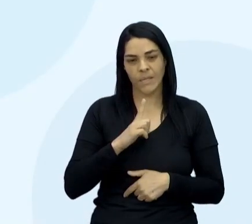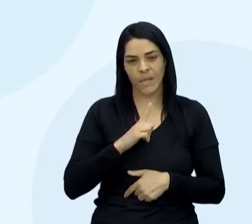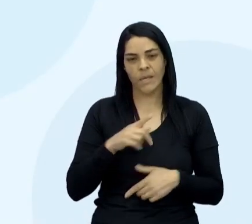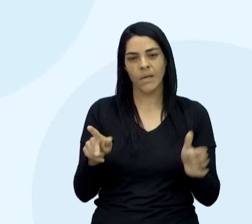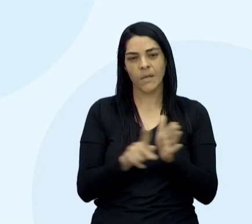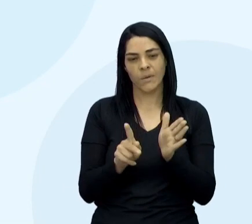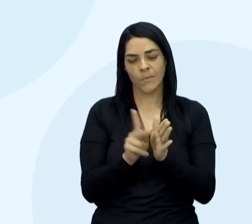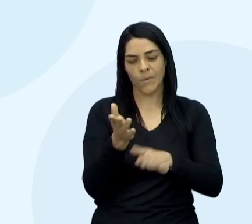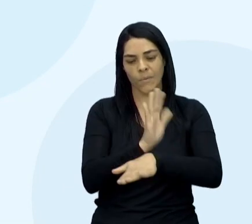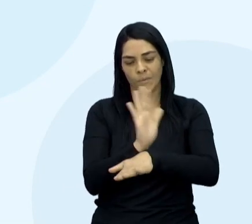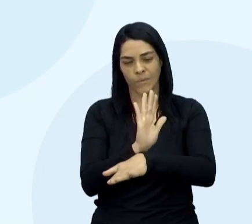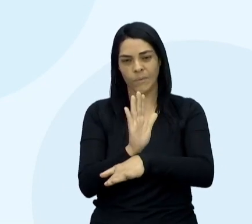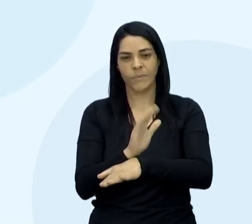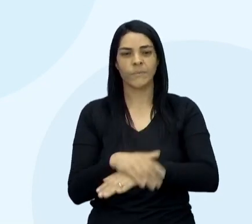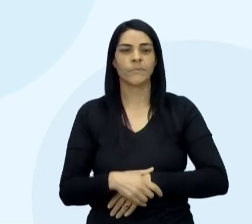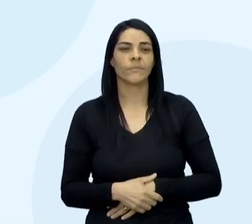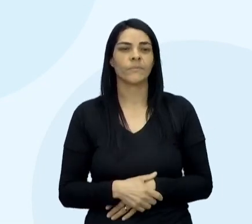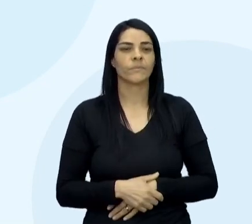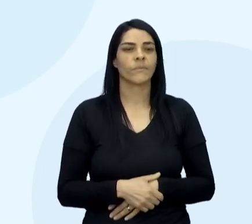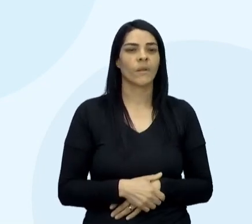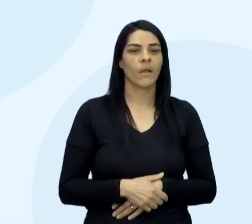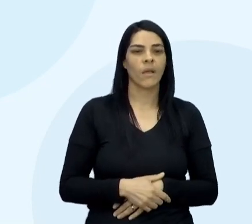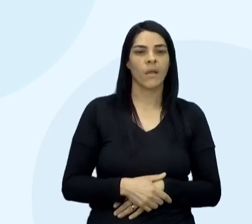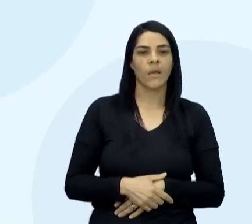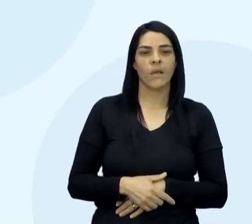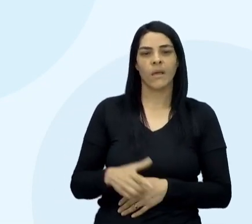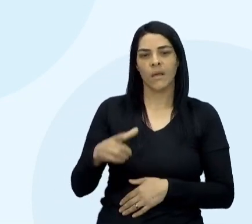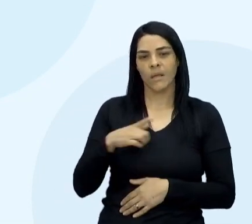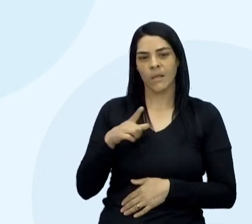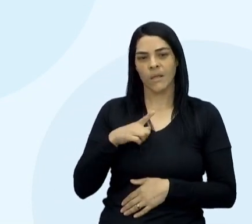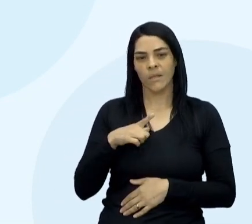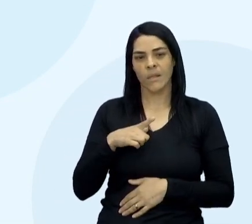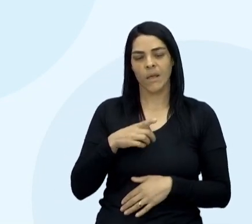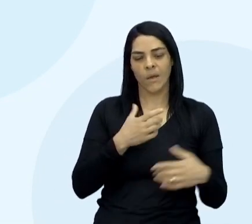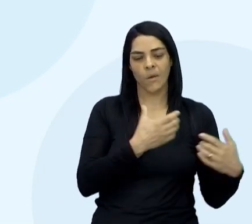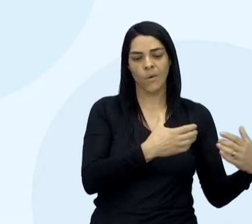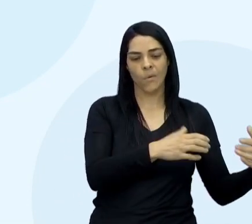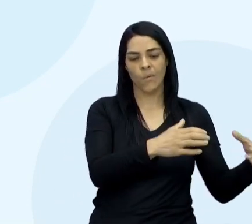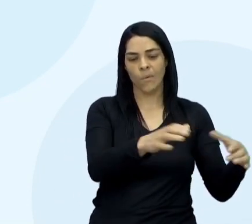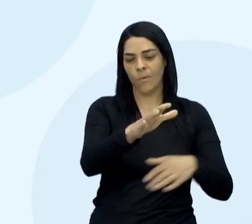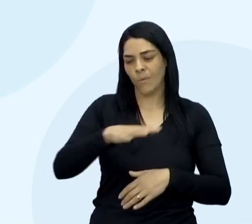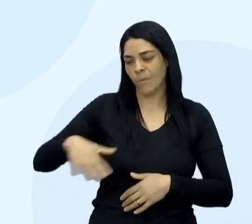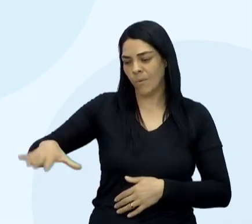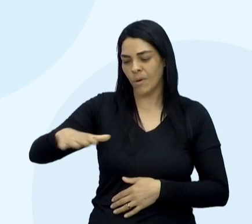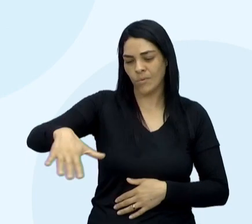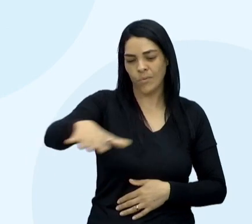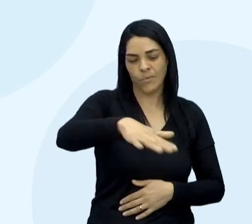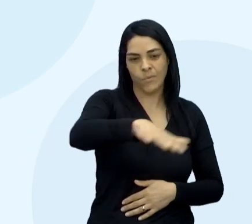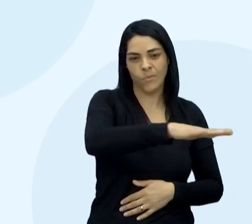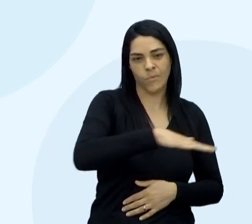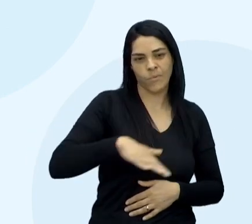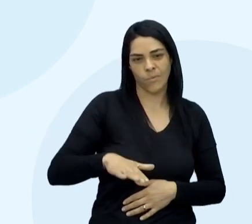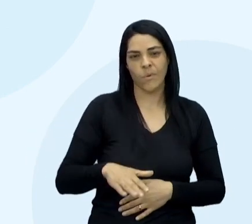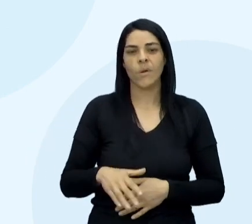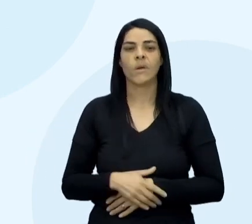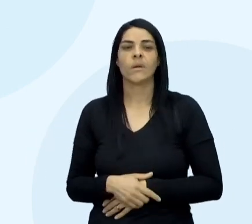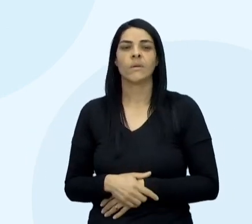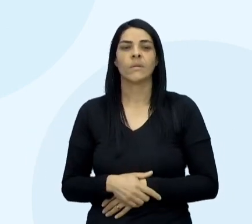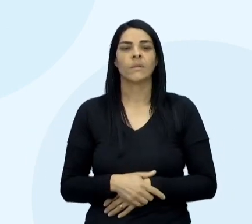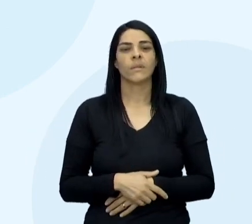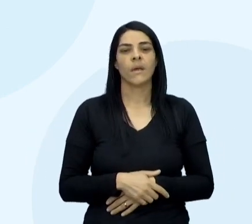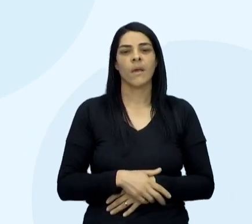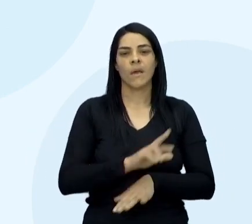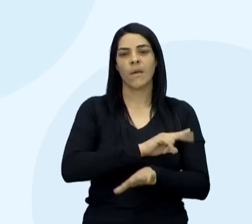e 29, alguns ciclos regionais, né? Fora do Eixo Rio-São Paulo, né? O cinema brasileiro produziu uma série de ciclos de pequena duração,